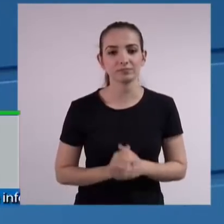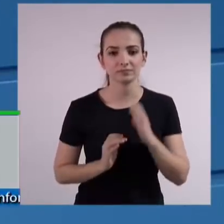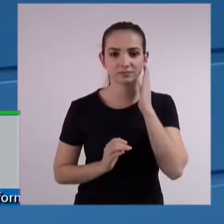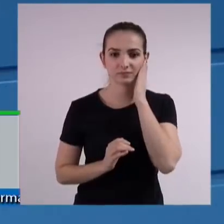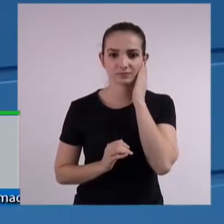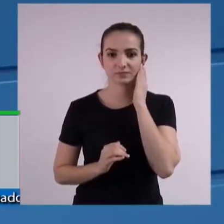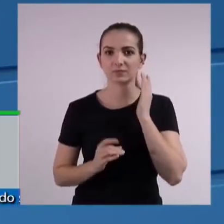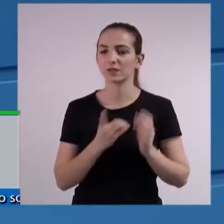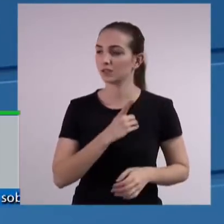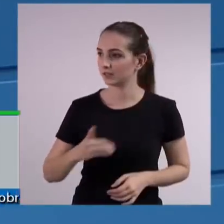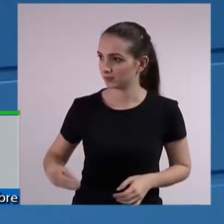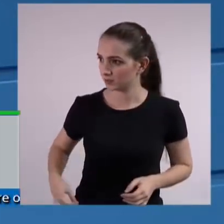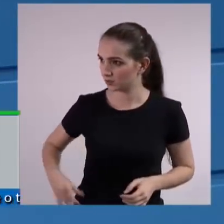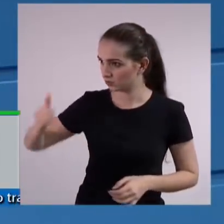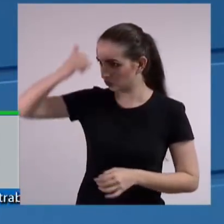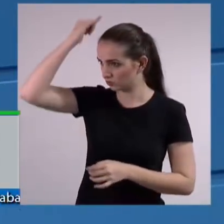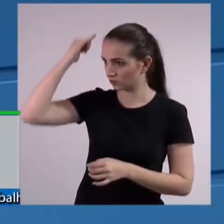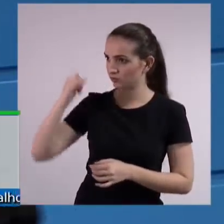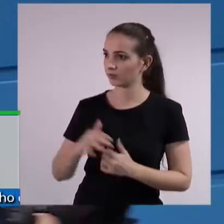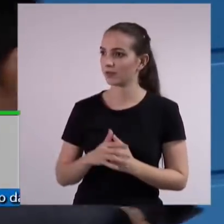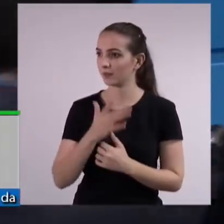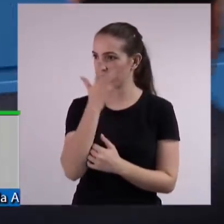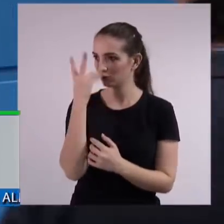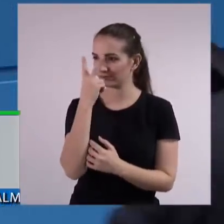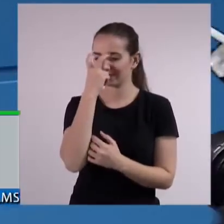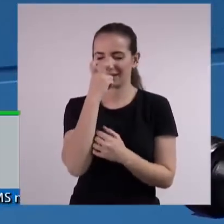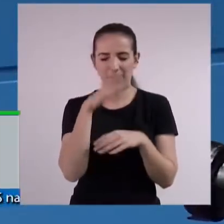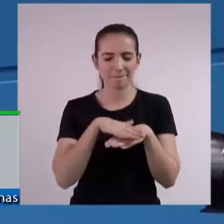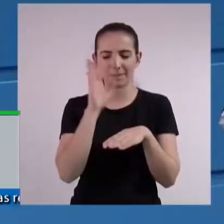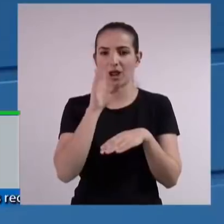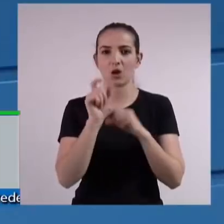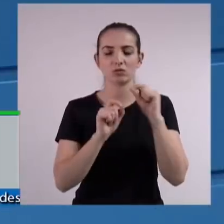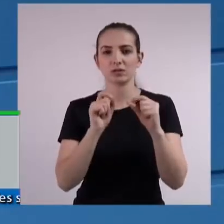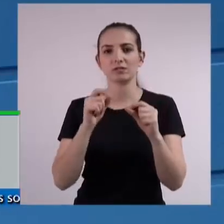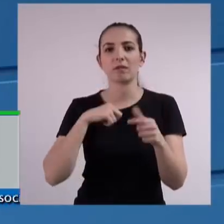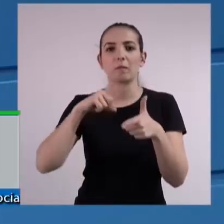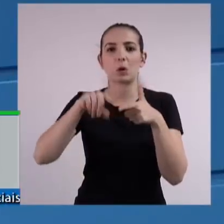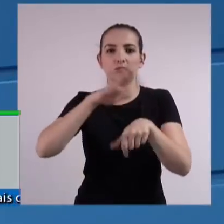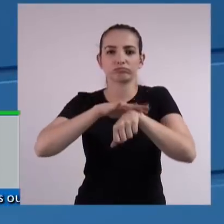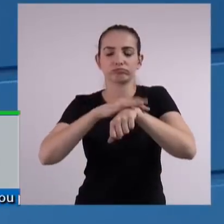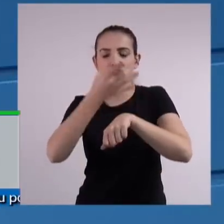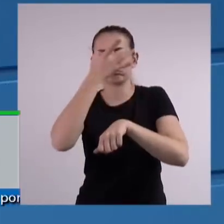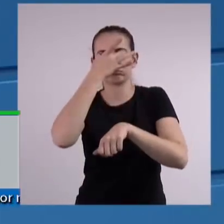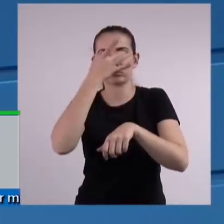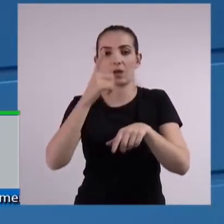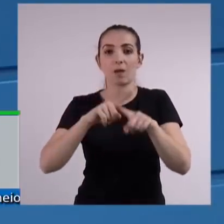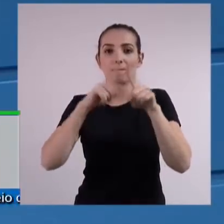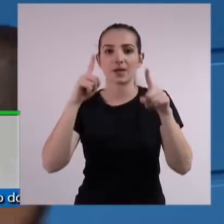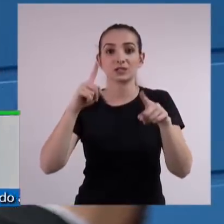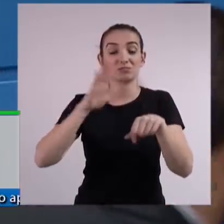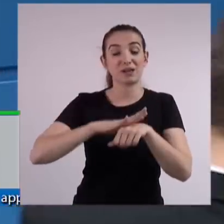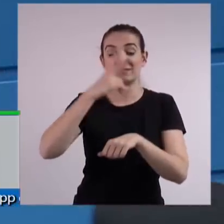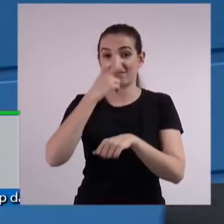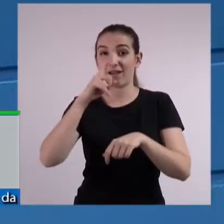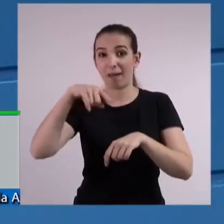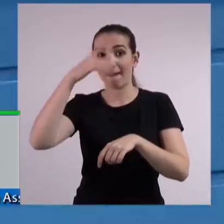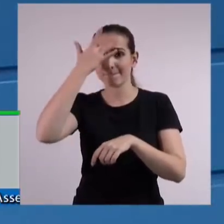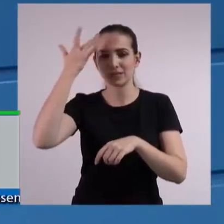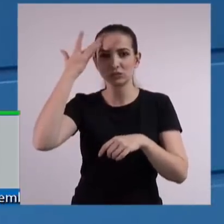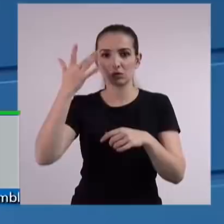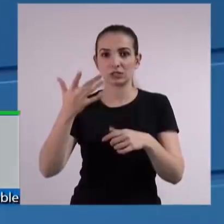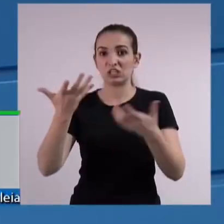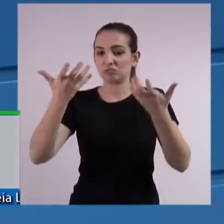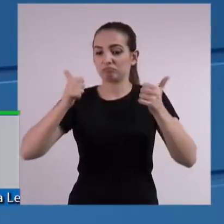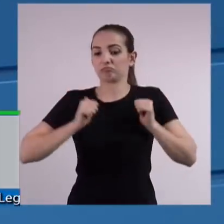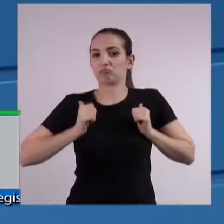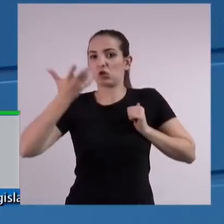a maior cegueira não está nos olhos daqueles que têm uma catarata. A maior cegueira está nos olhos daqueles que não querem